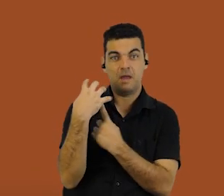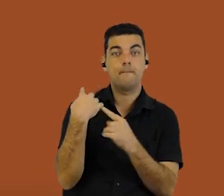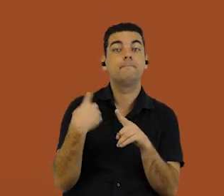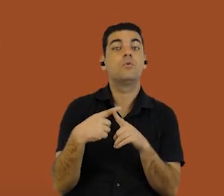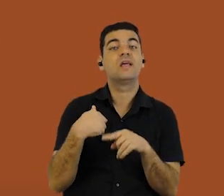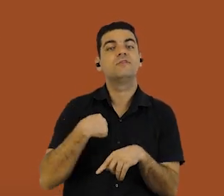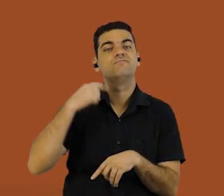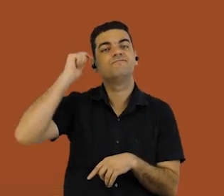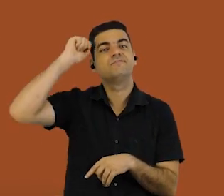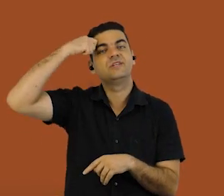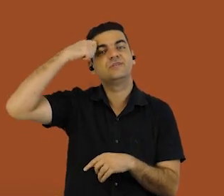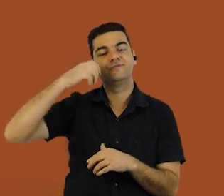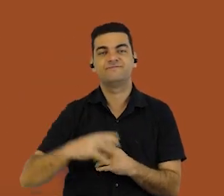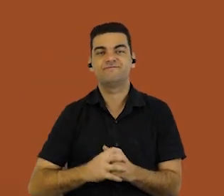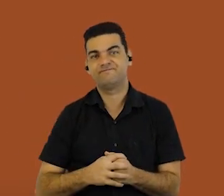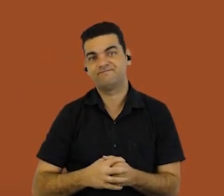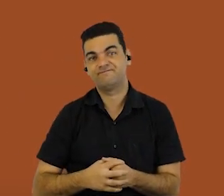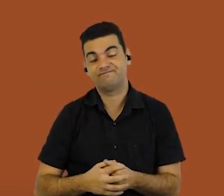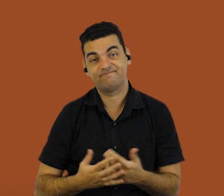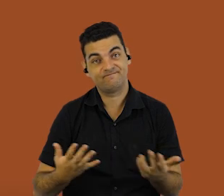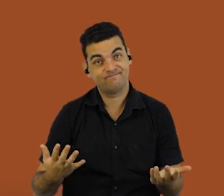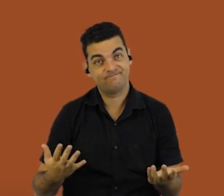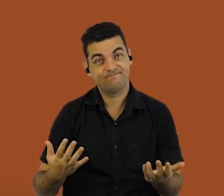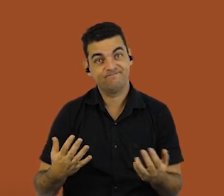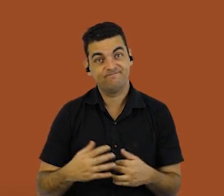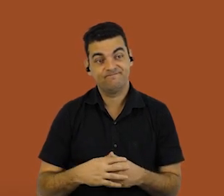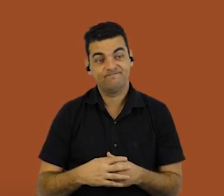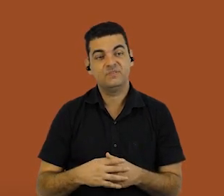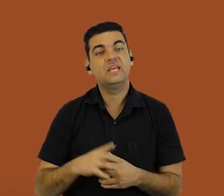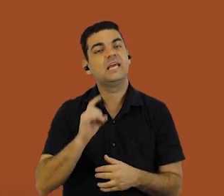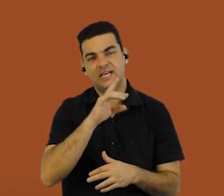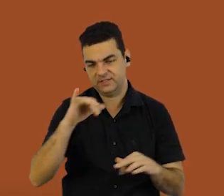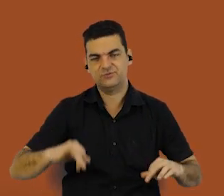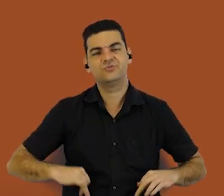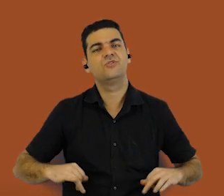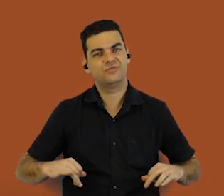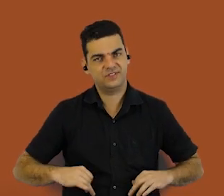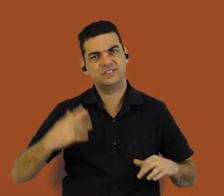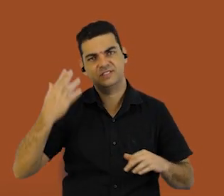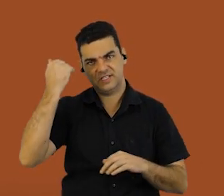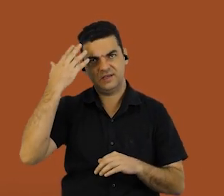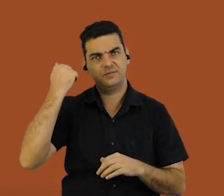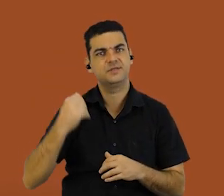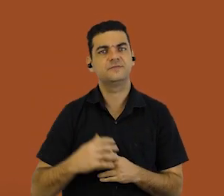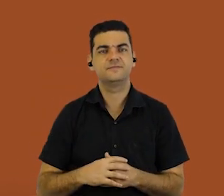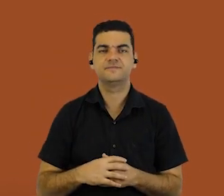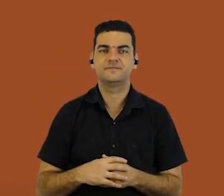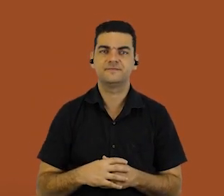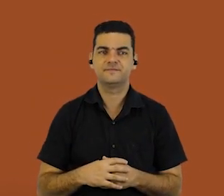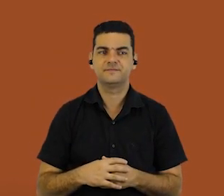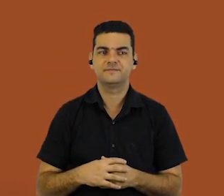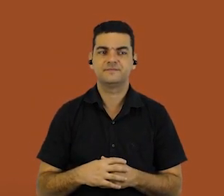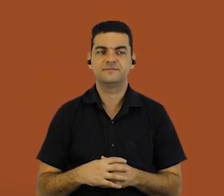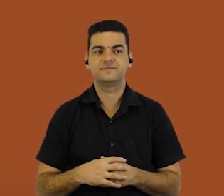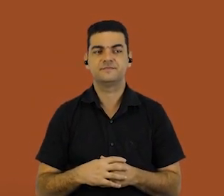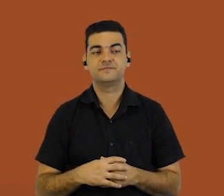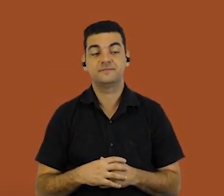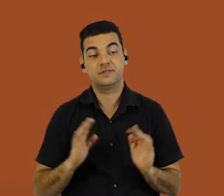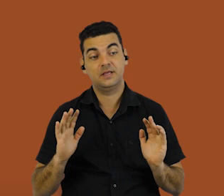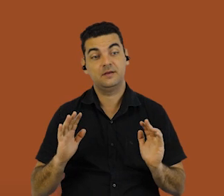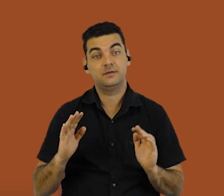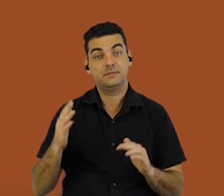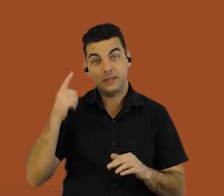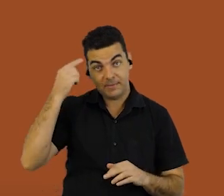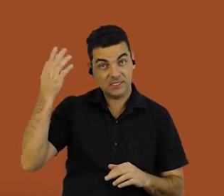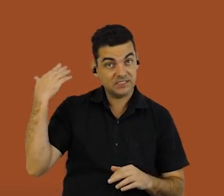diferença para as pessoas, né? Dentro desse racismo estrutural que a gente vive, que nem